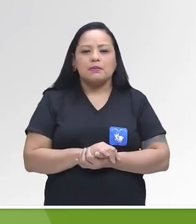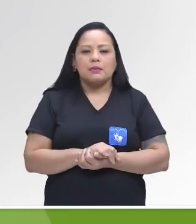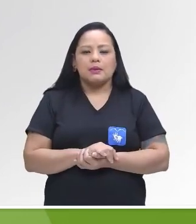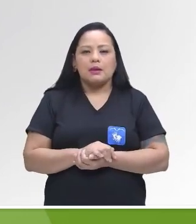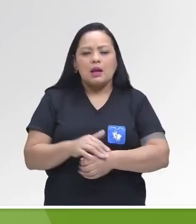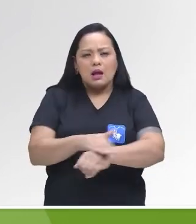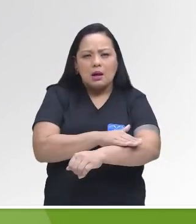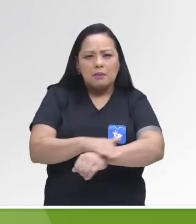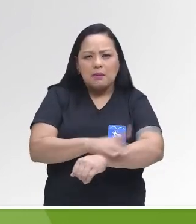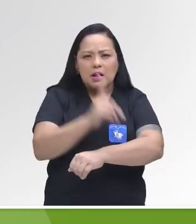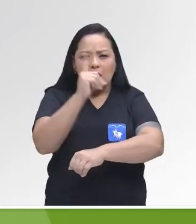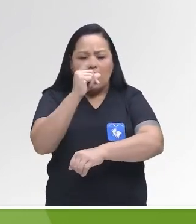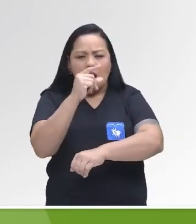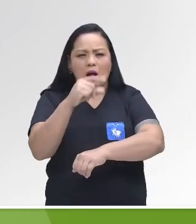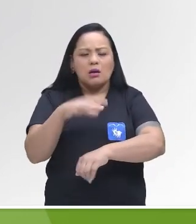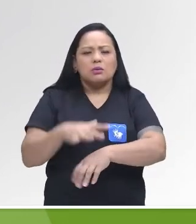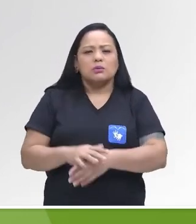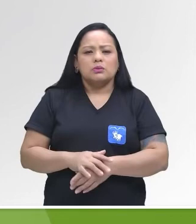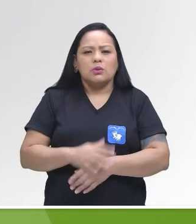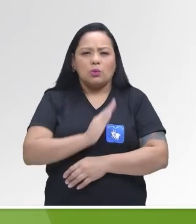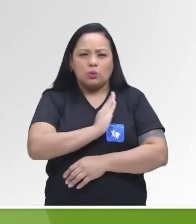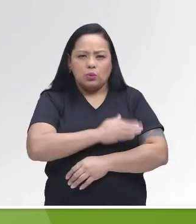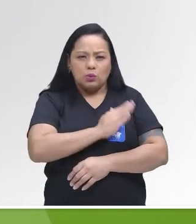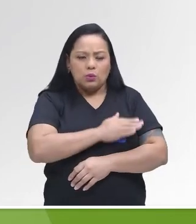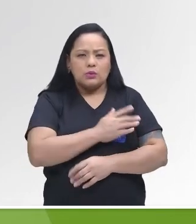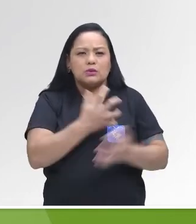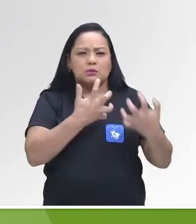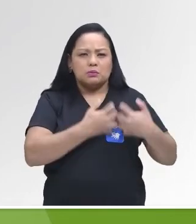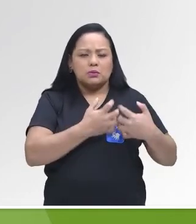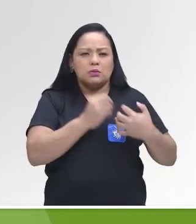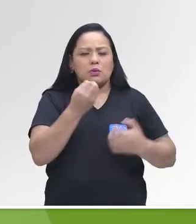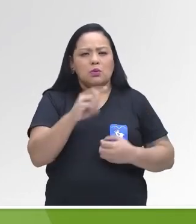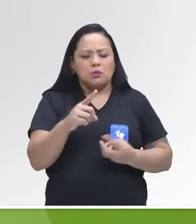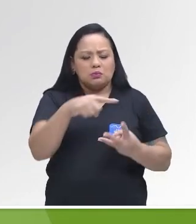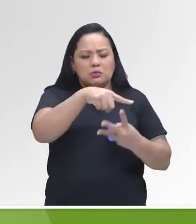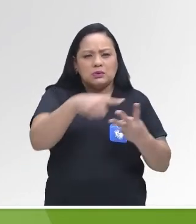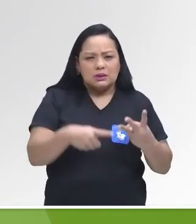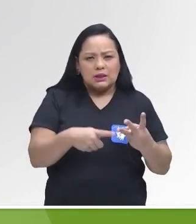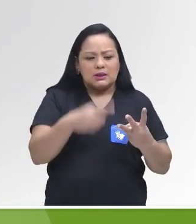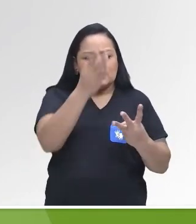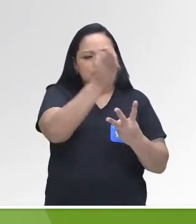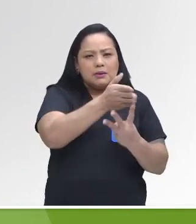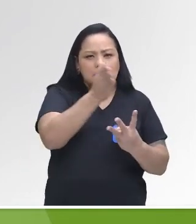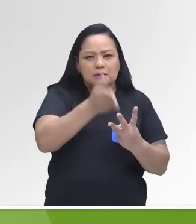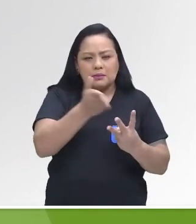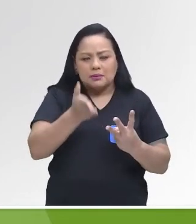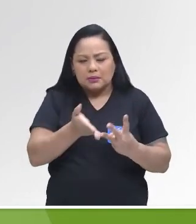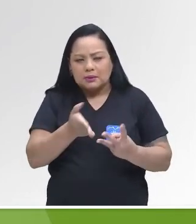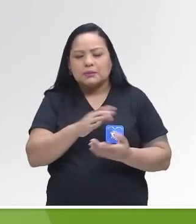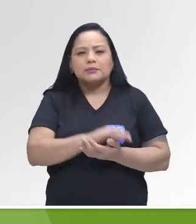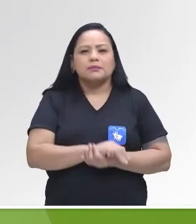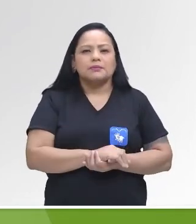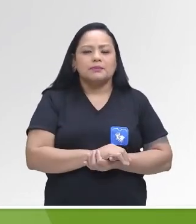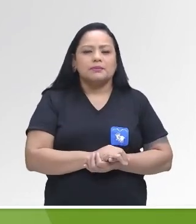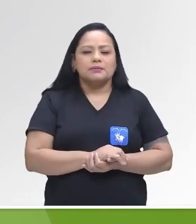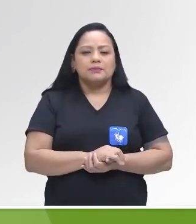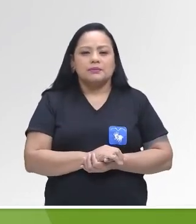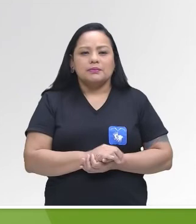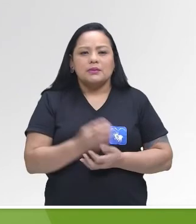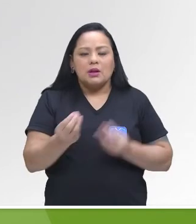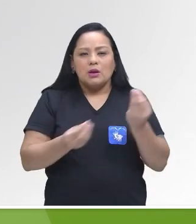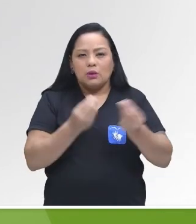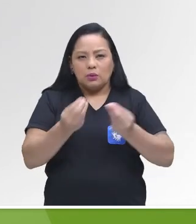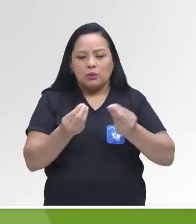pele úmida, né? O coração também tem três câmaras, tá? Então, isso já enquadra ela